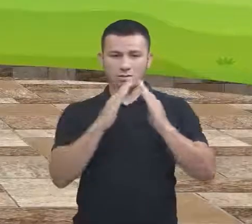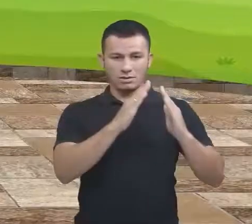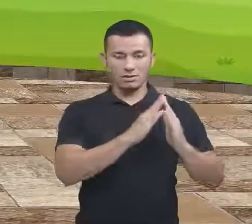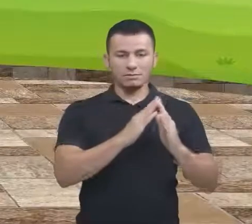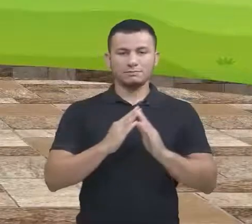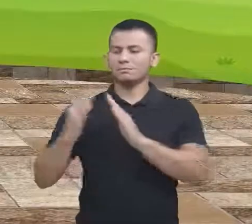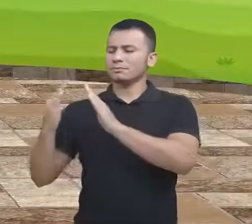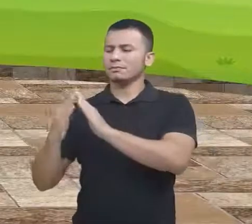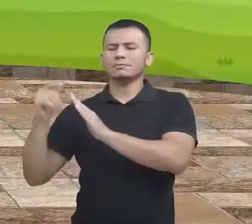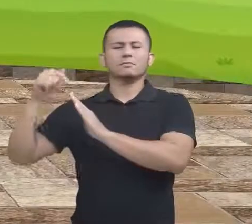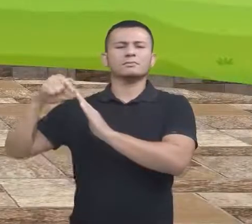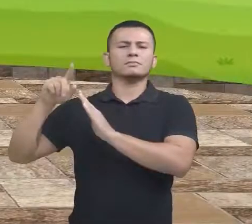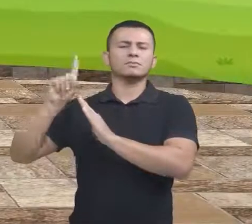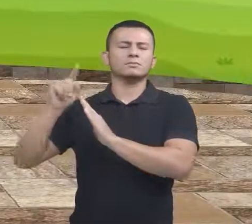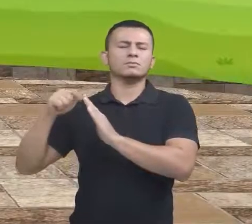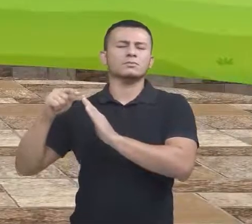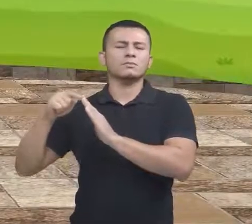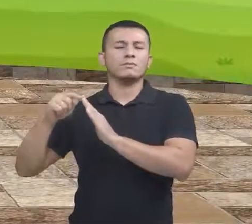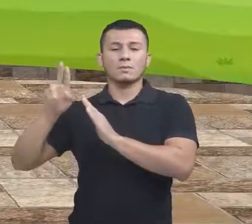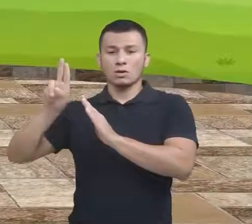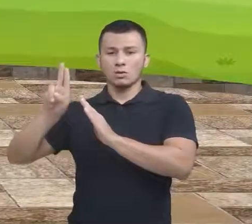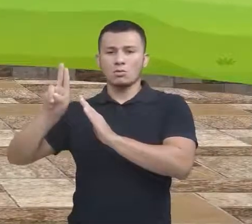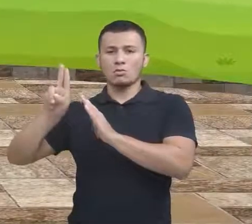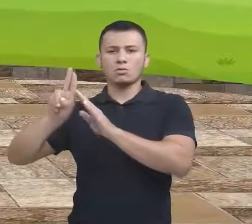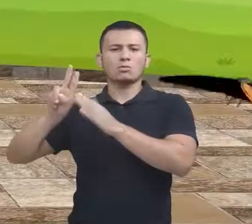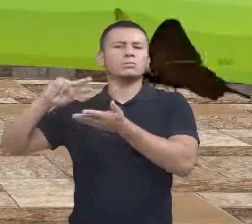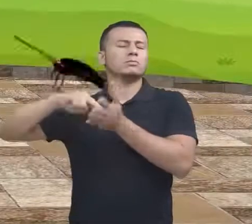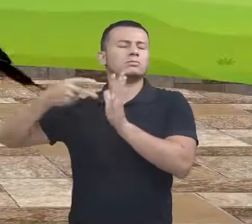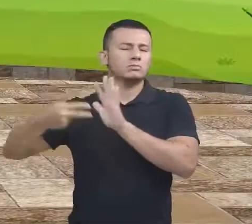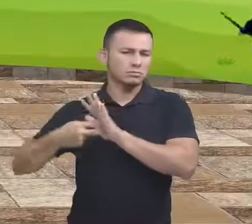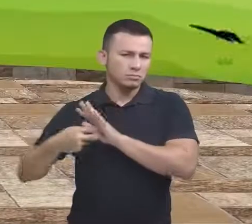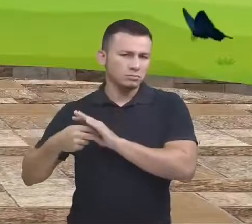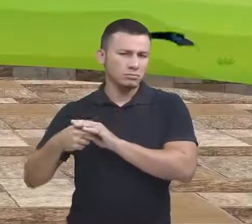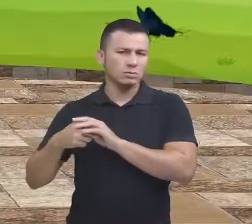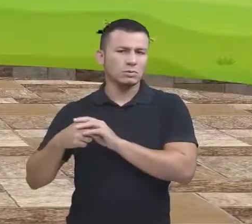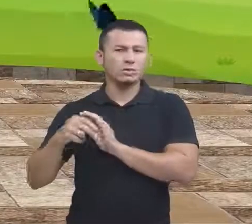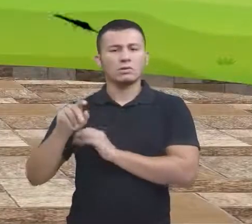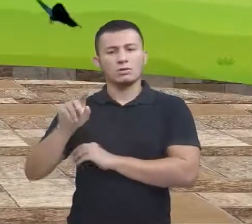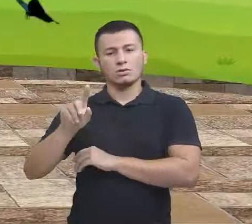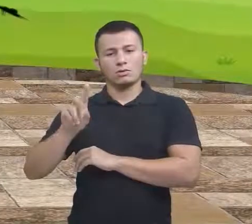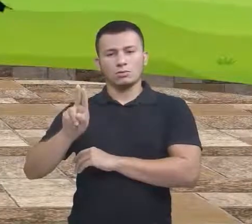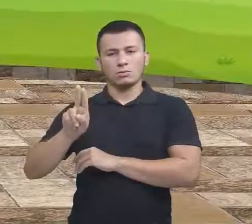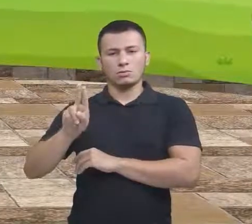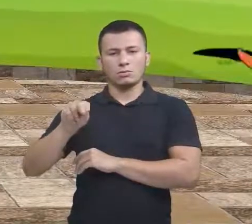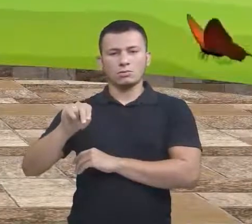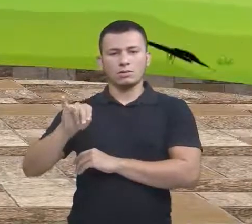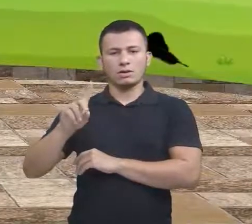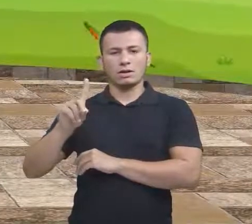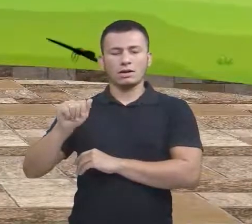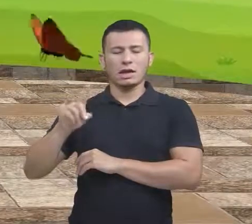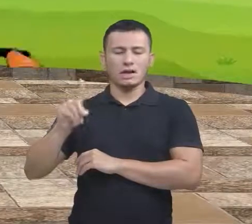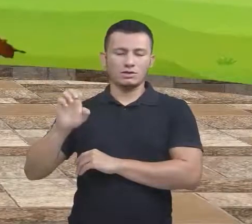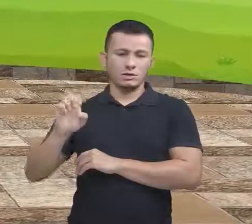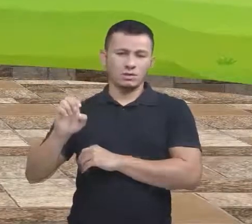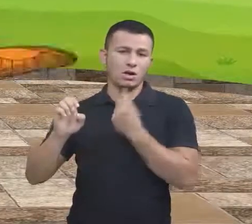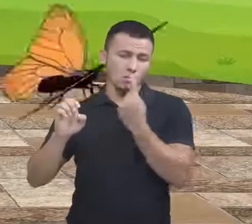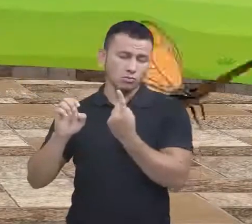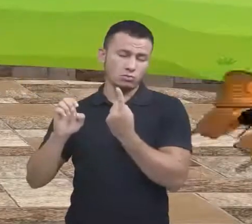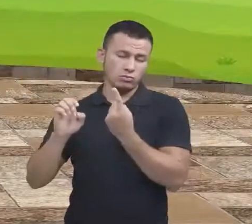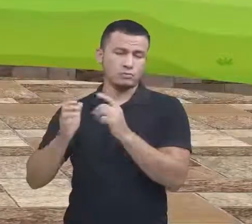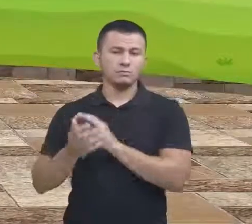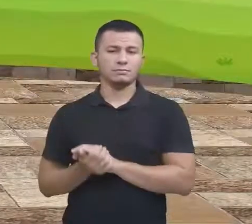que tem a letra U que o significa o quê de unidade lembrem-se sempre unidades